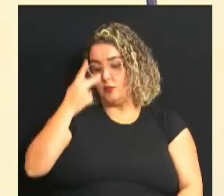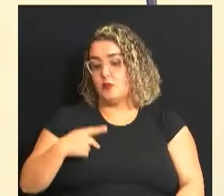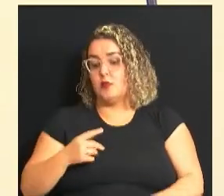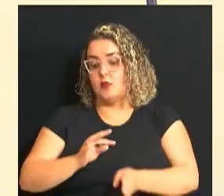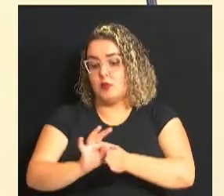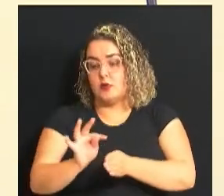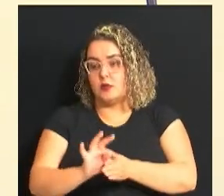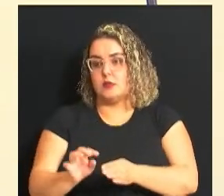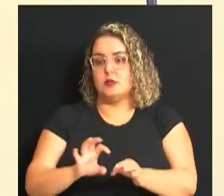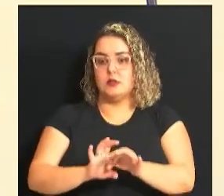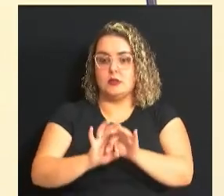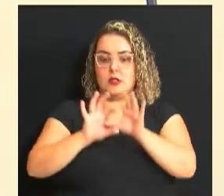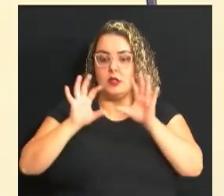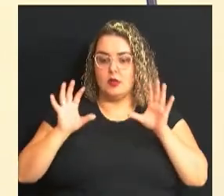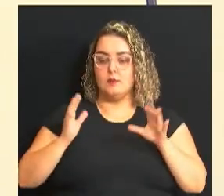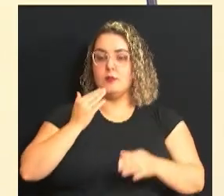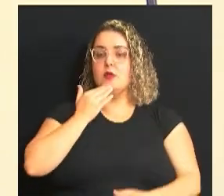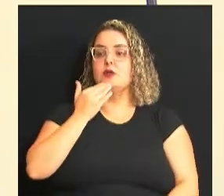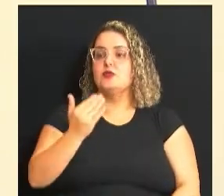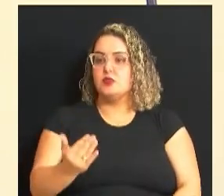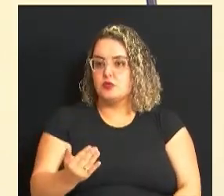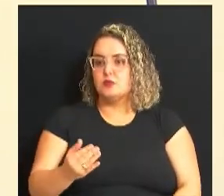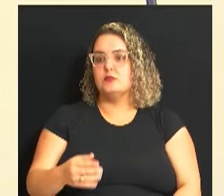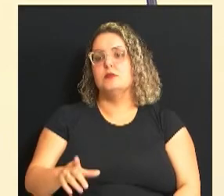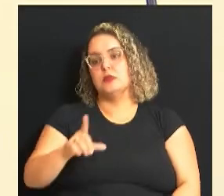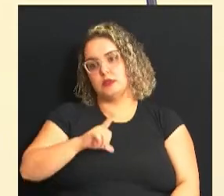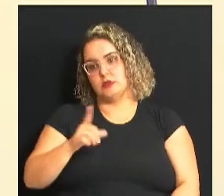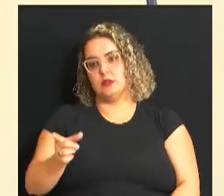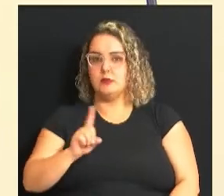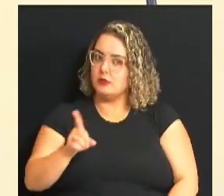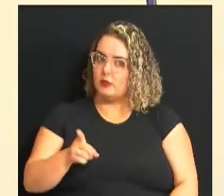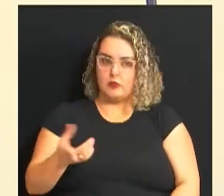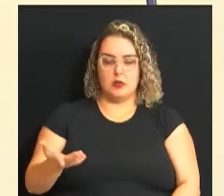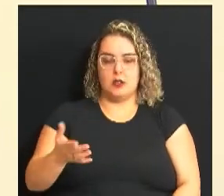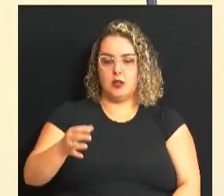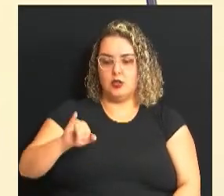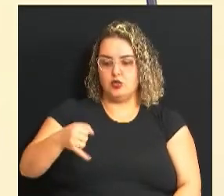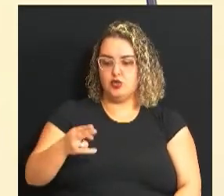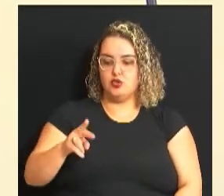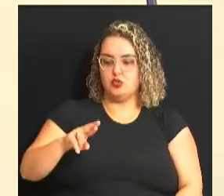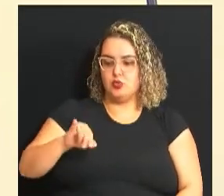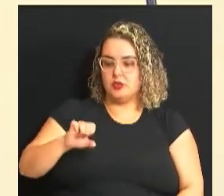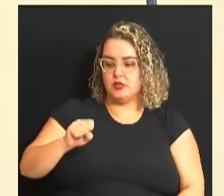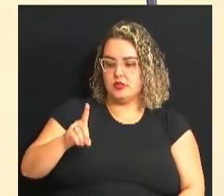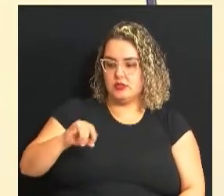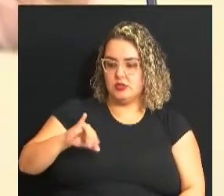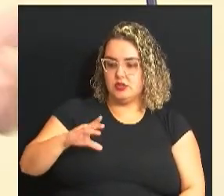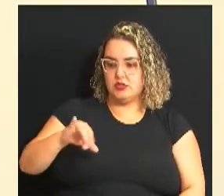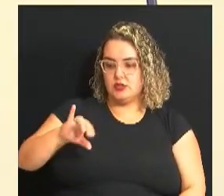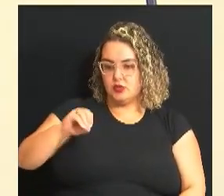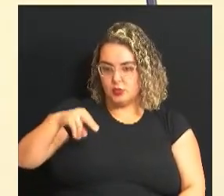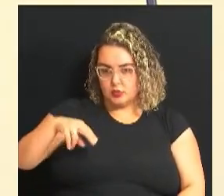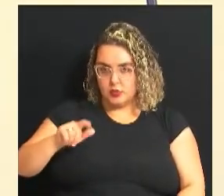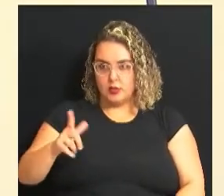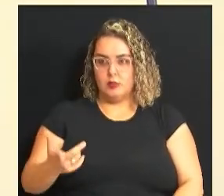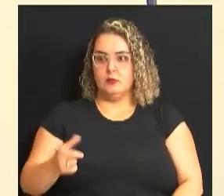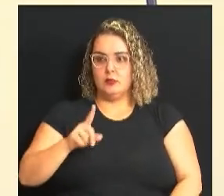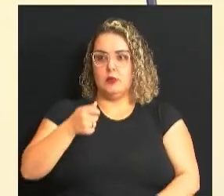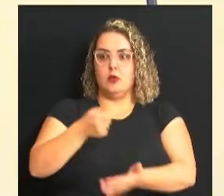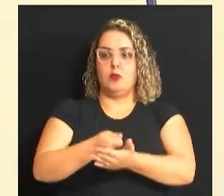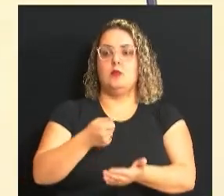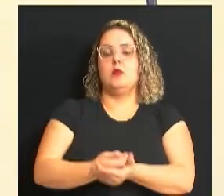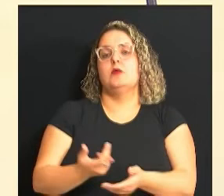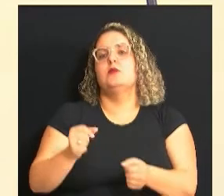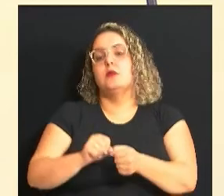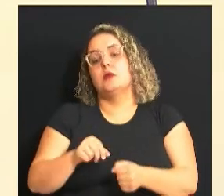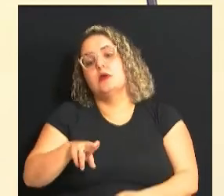nós solicitamos, mas ele tem, não é jurisdicional, ele tem essa autonomia, não há hierarquicamente a obrigação de fazer ou não,